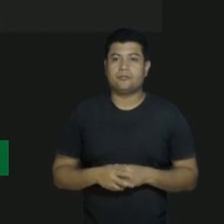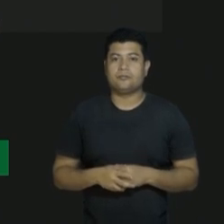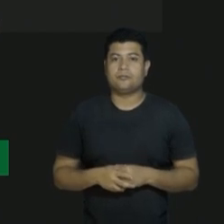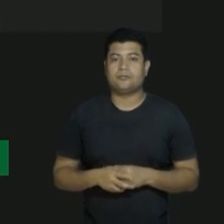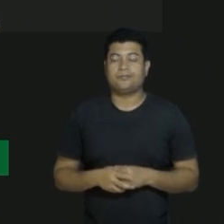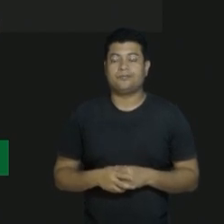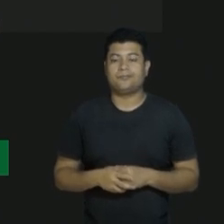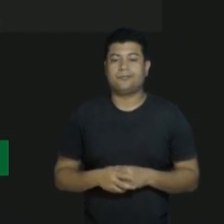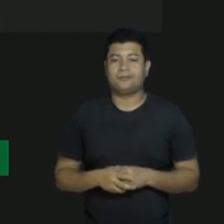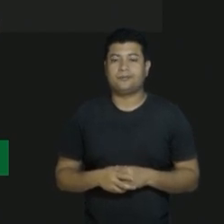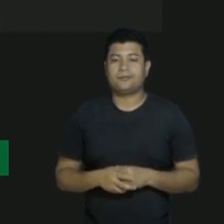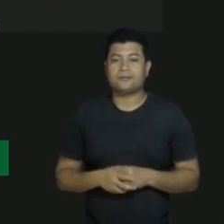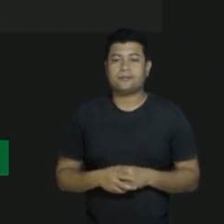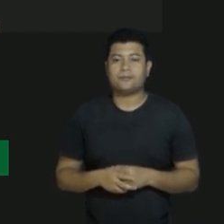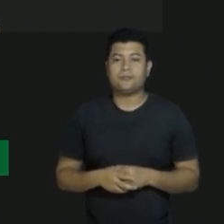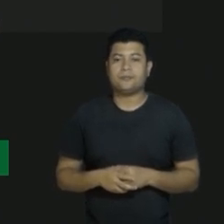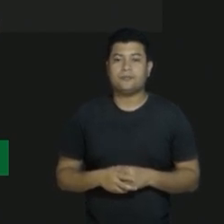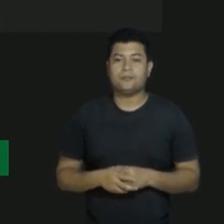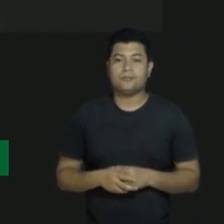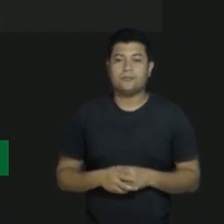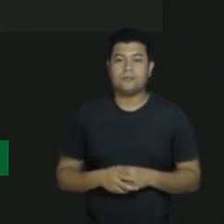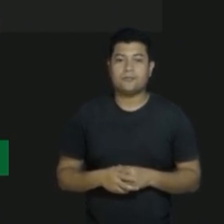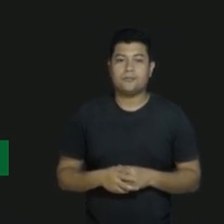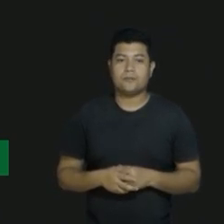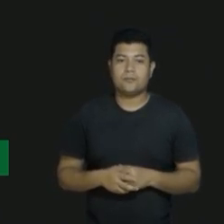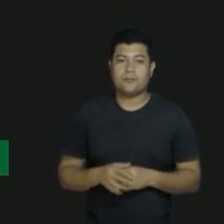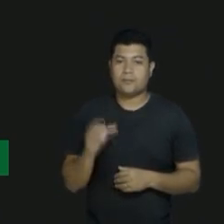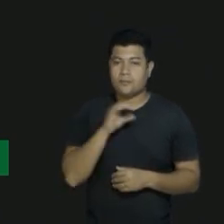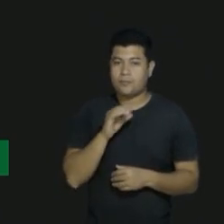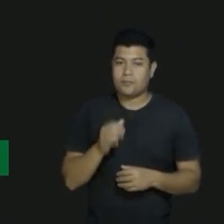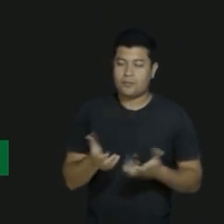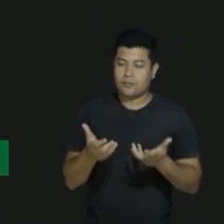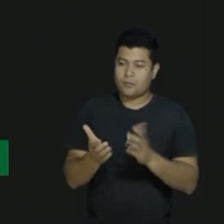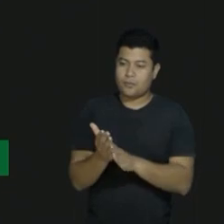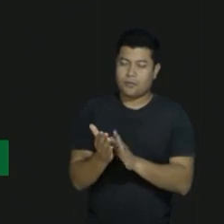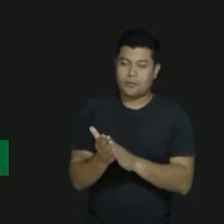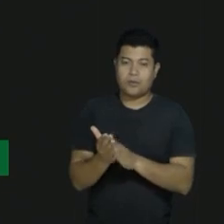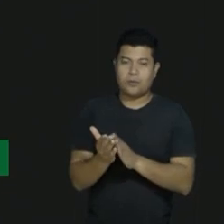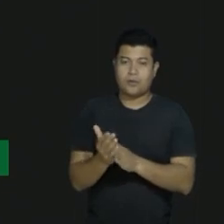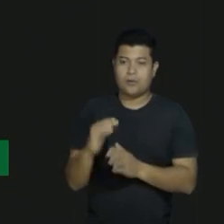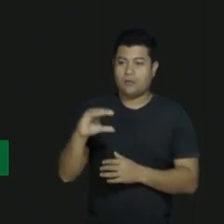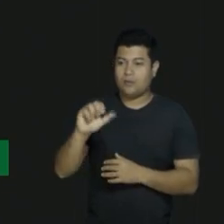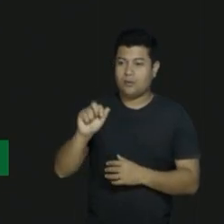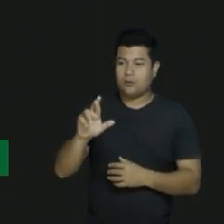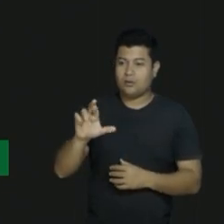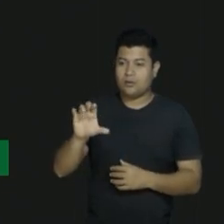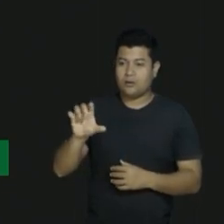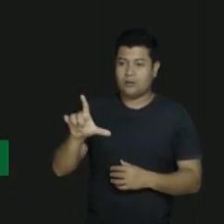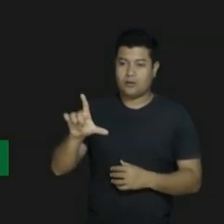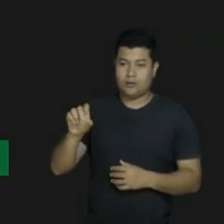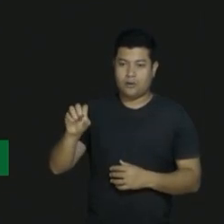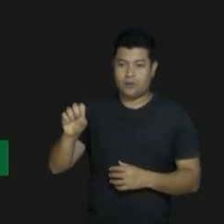palavra. Senhor presidente, rapidamente, apenas parabenizar o Carlos Brandão e o Ernesto pela